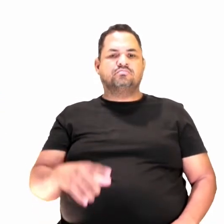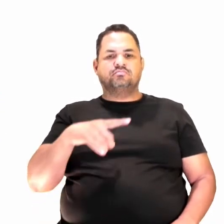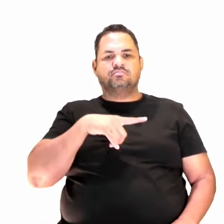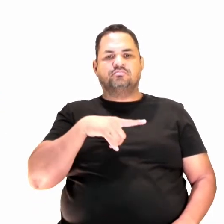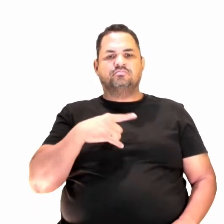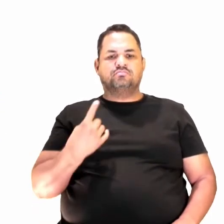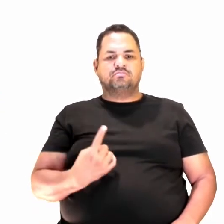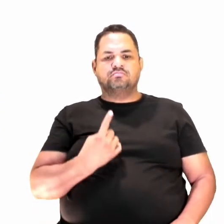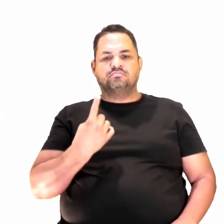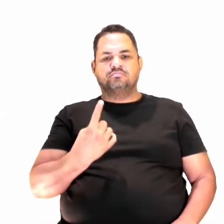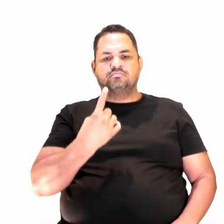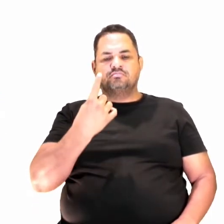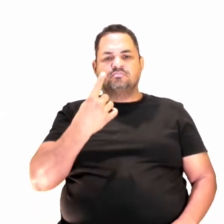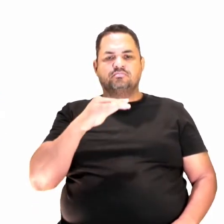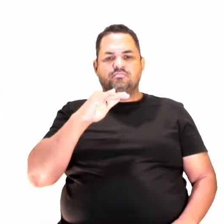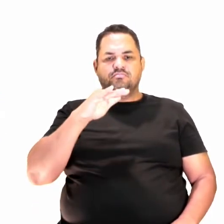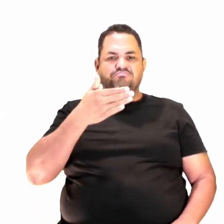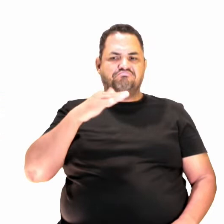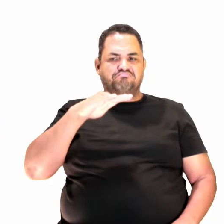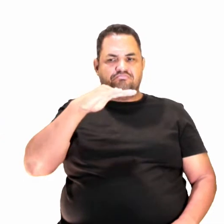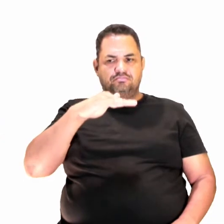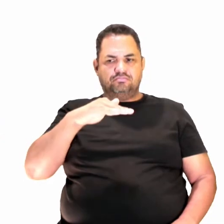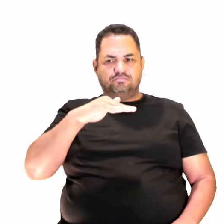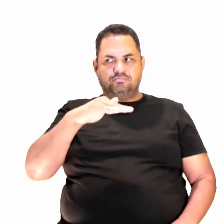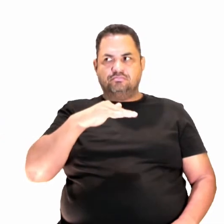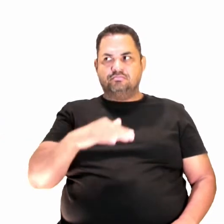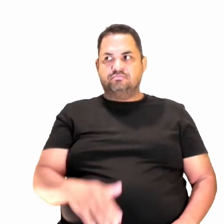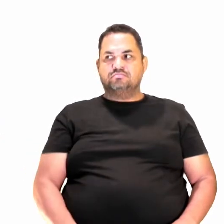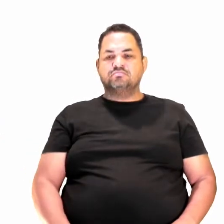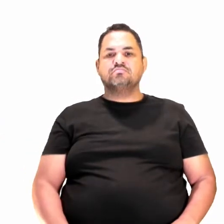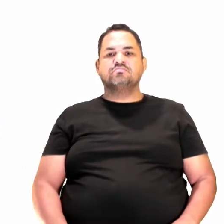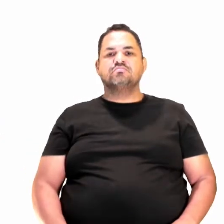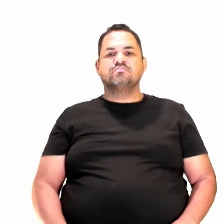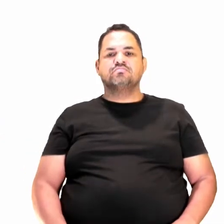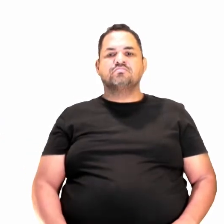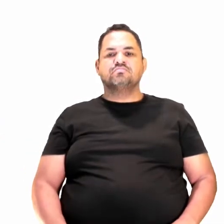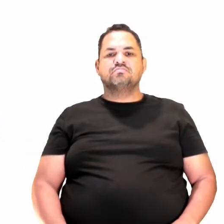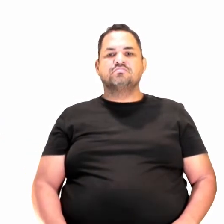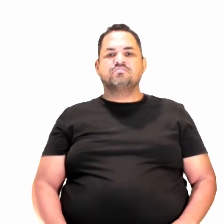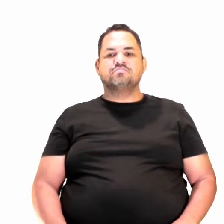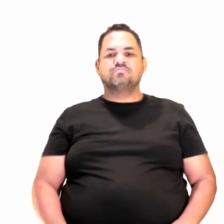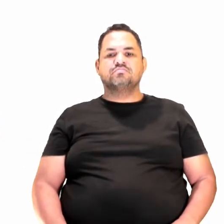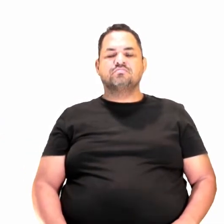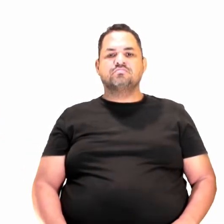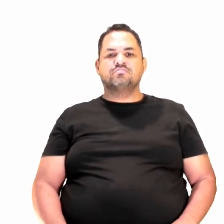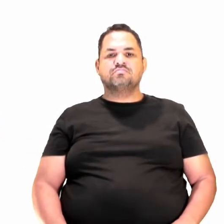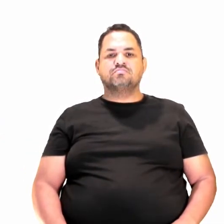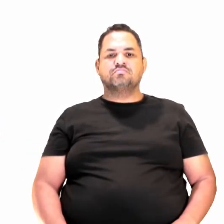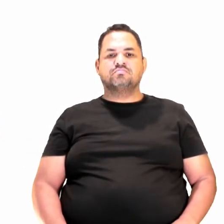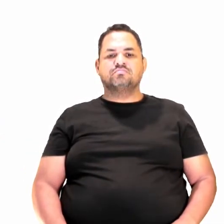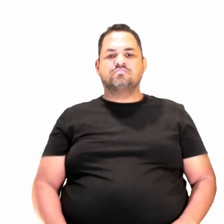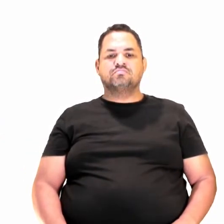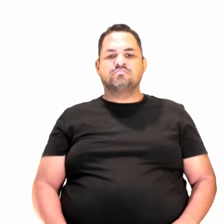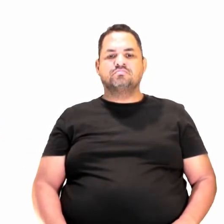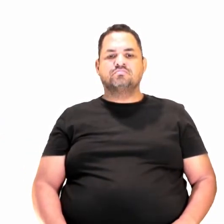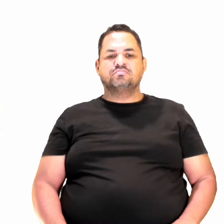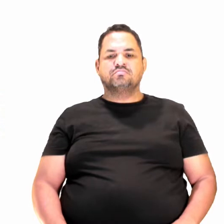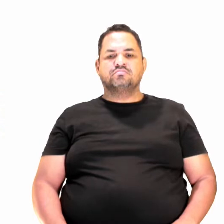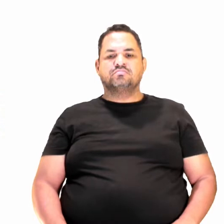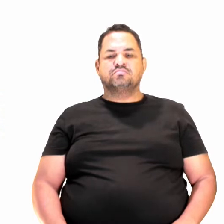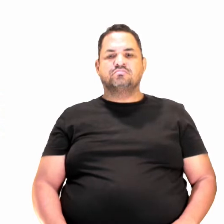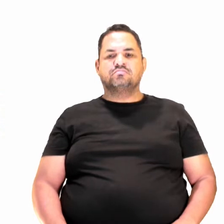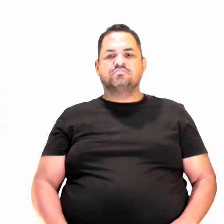eyes, desculpa, brown eyes. Vou colocar aqui sobre os meus olhos já. Então, I am tall and I'm slim. Eu sou alta